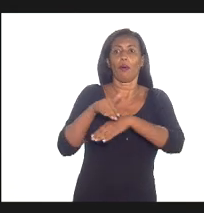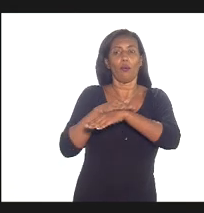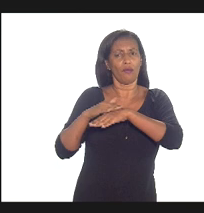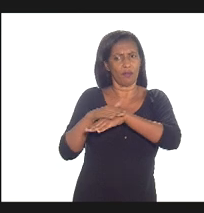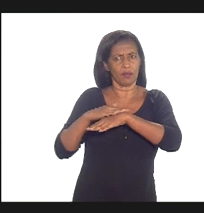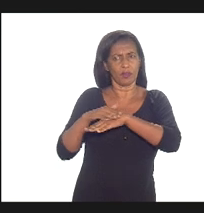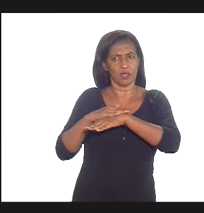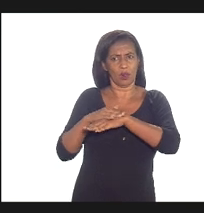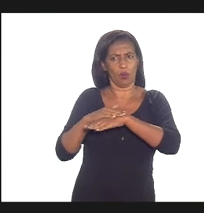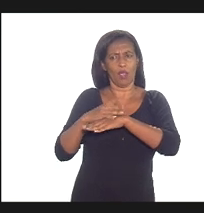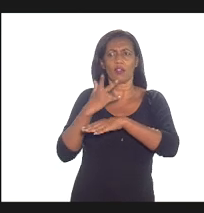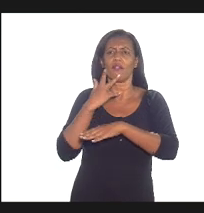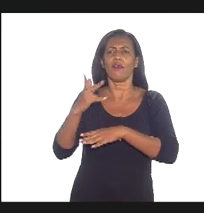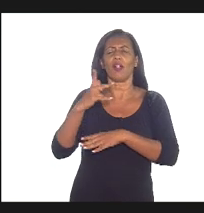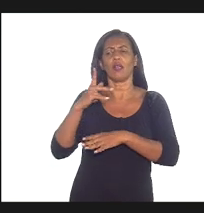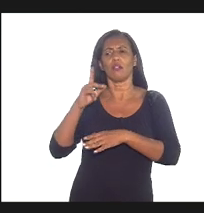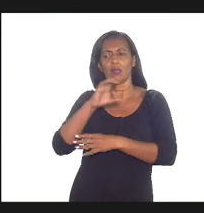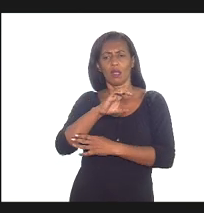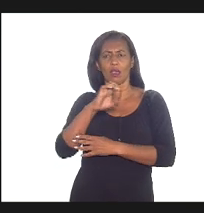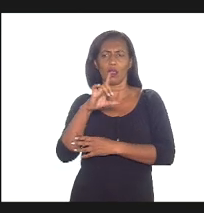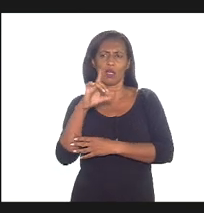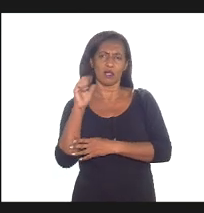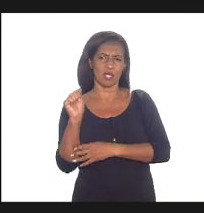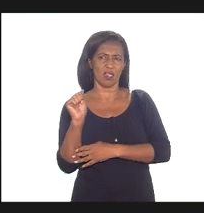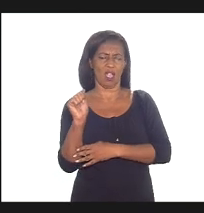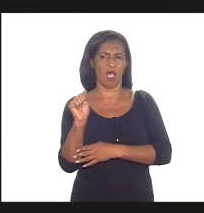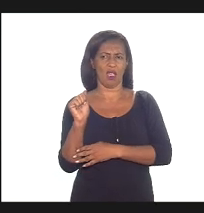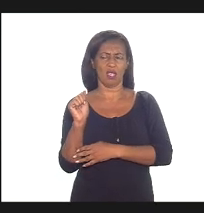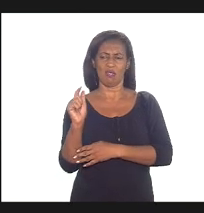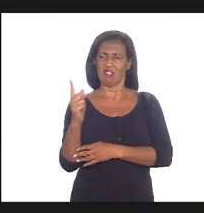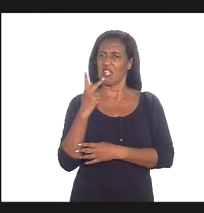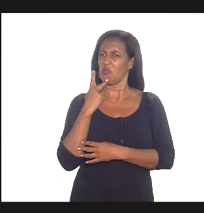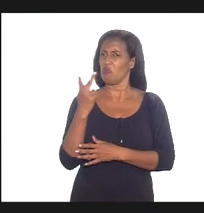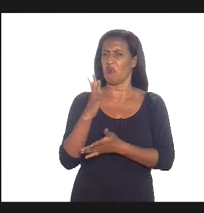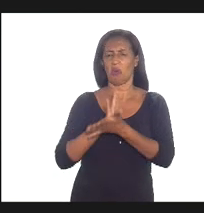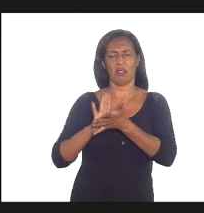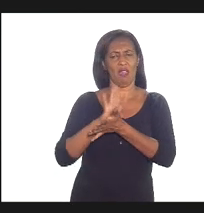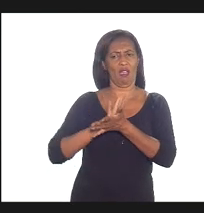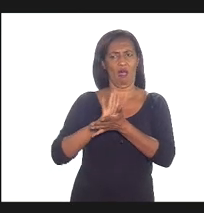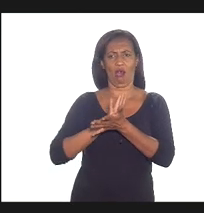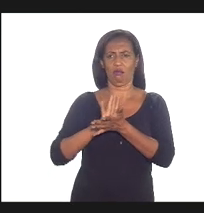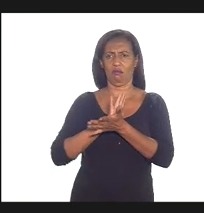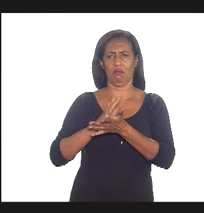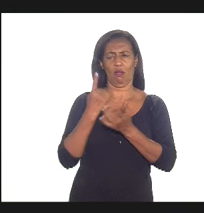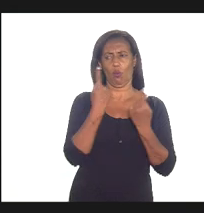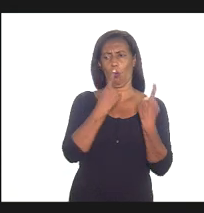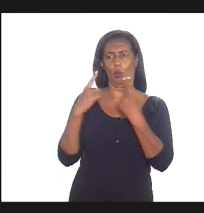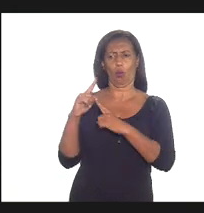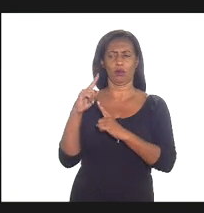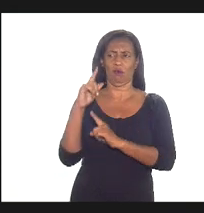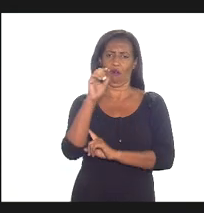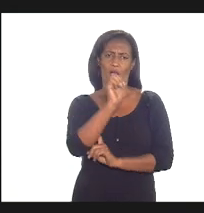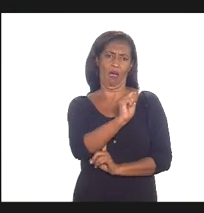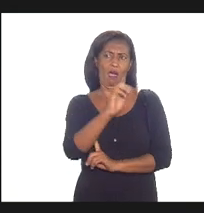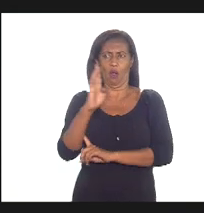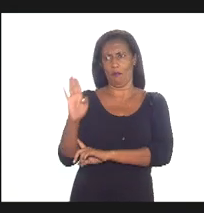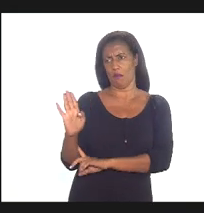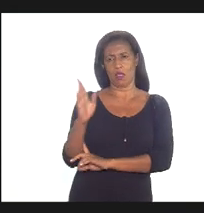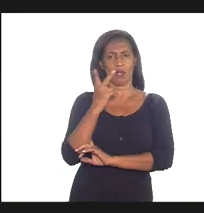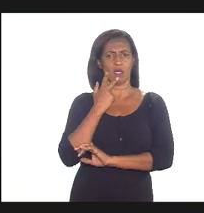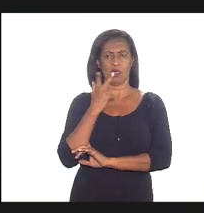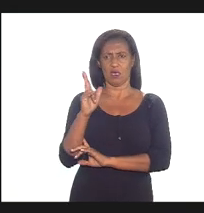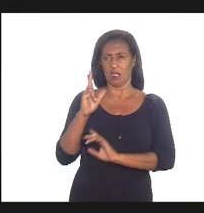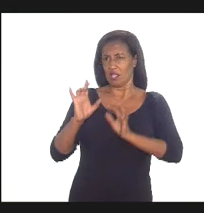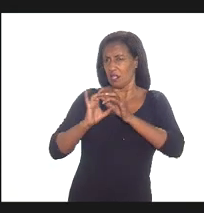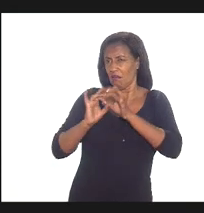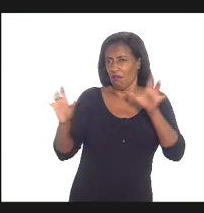das obras da SEDAI da Zona Oeste. Em nenhum momento ele se posicionou em relação à deputada Lucinha de votação de A e B, até porque sempre tive independência,